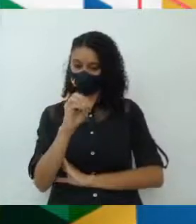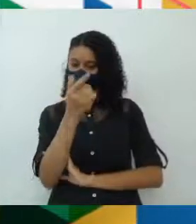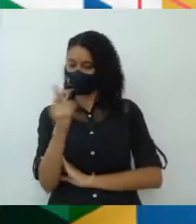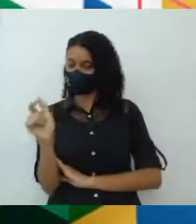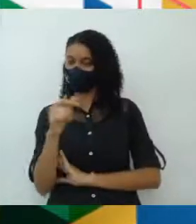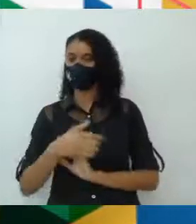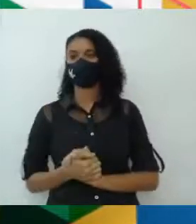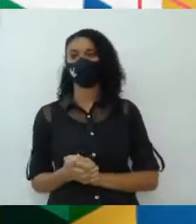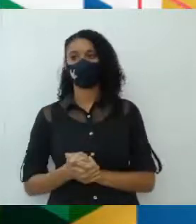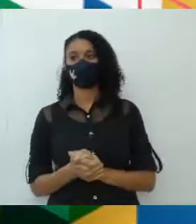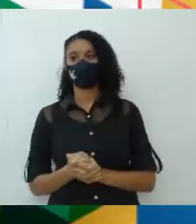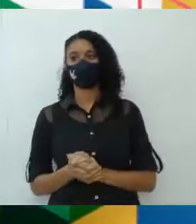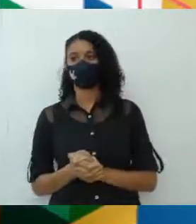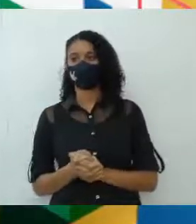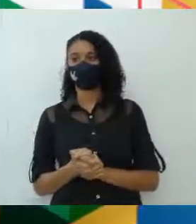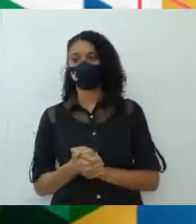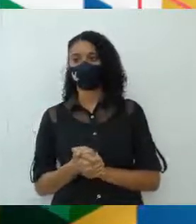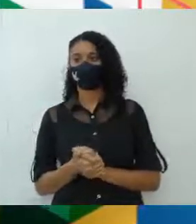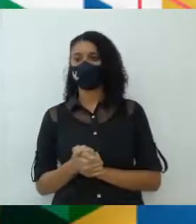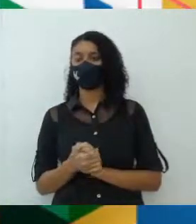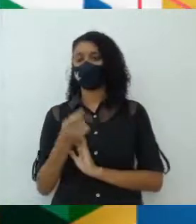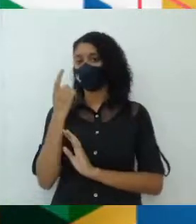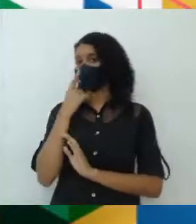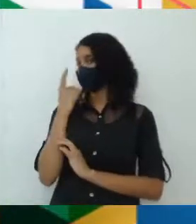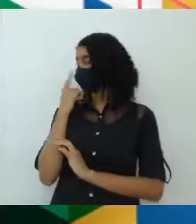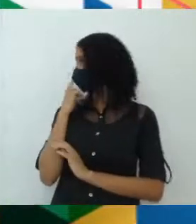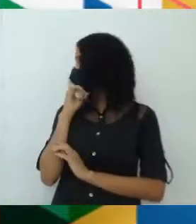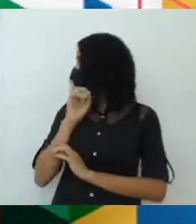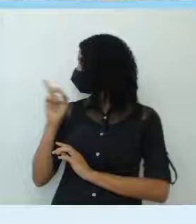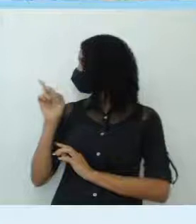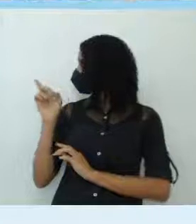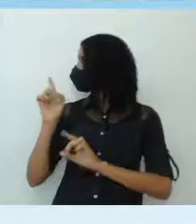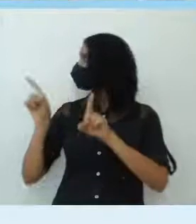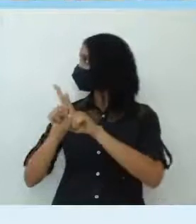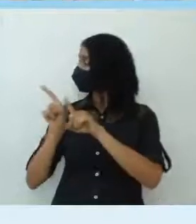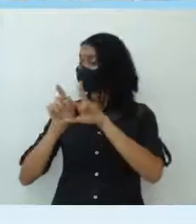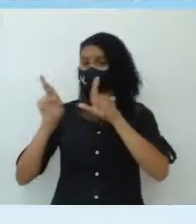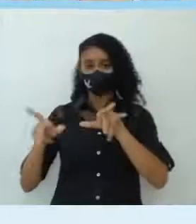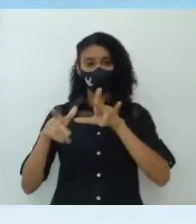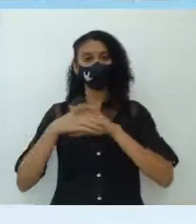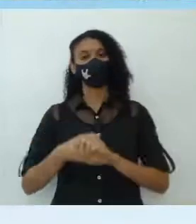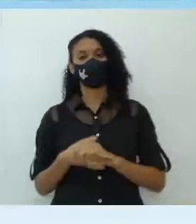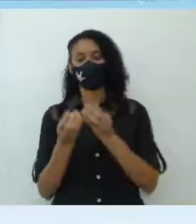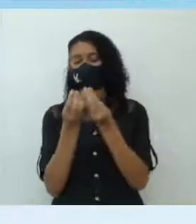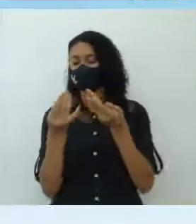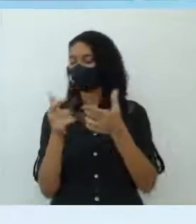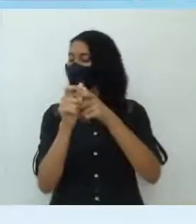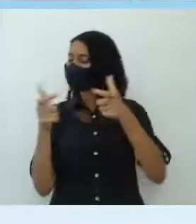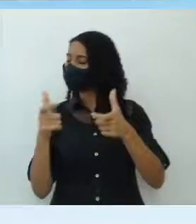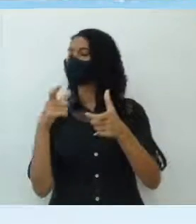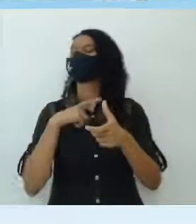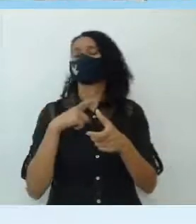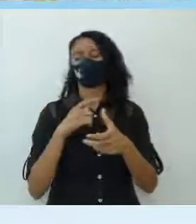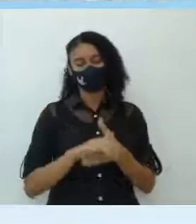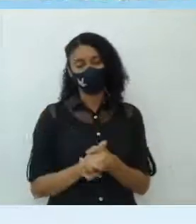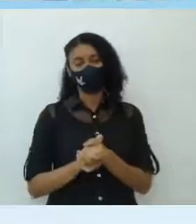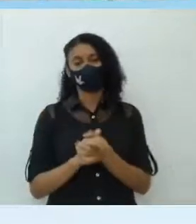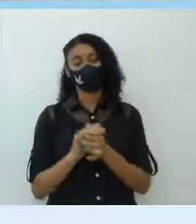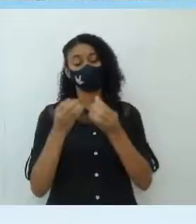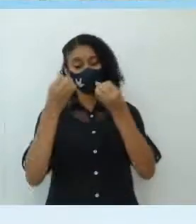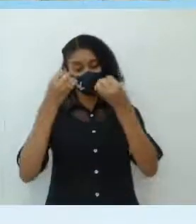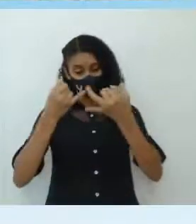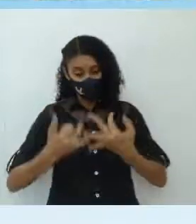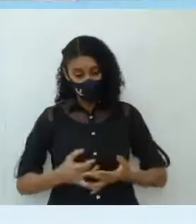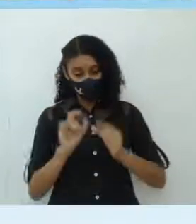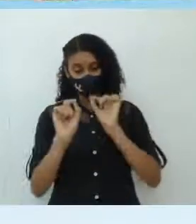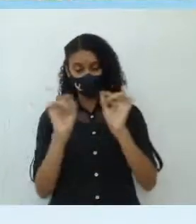enxofre, essas massas também serão diferentes. E assim vai acontecer com a maior parte das substâncias. Em síntese, o que eu quero te dizer